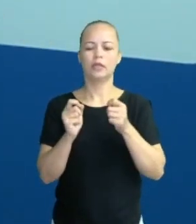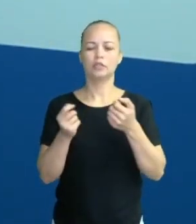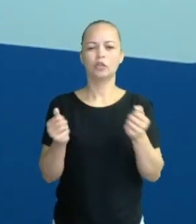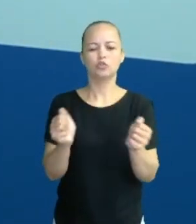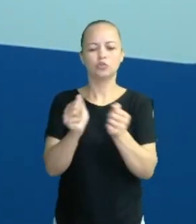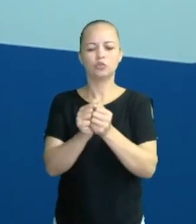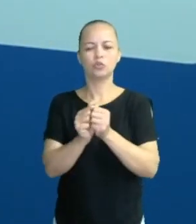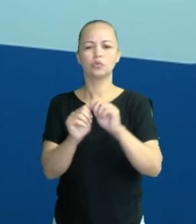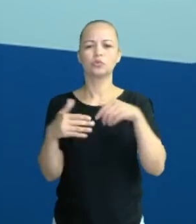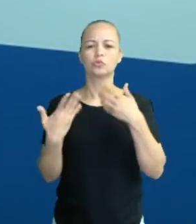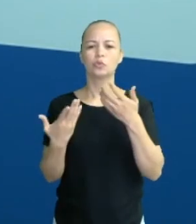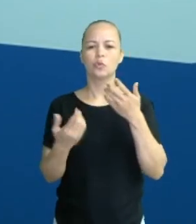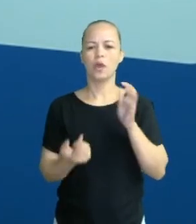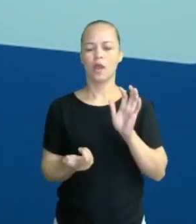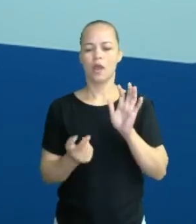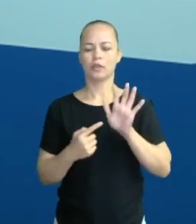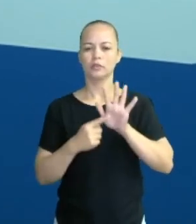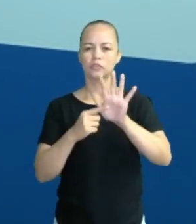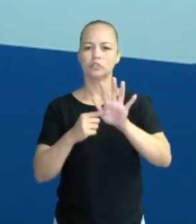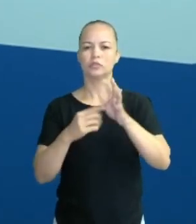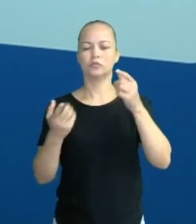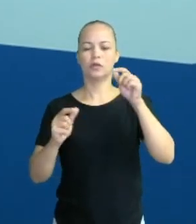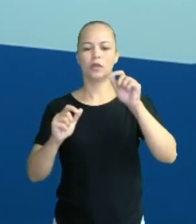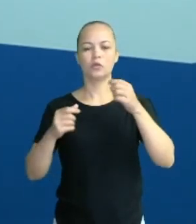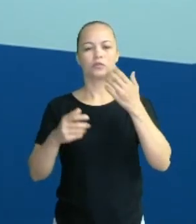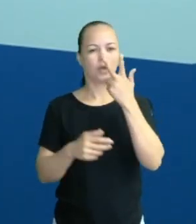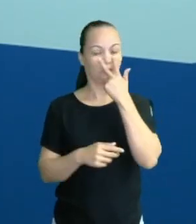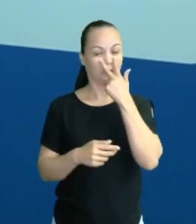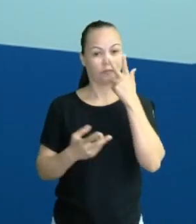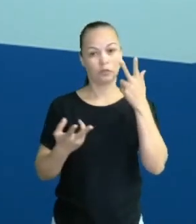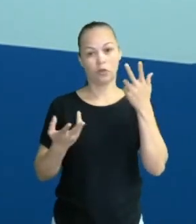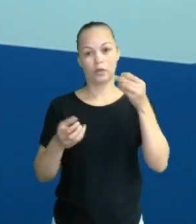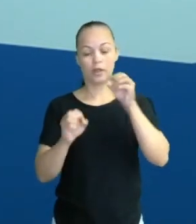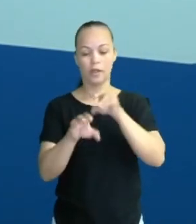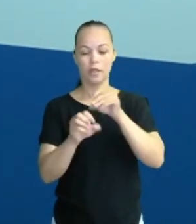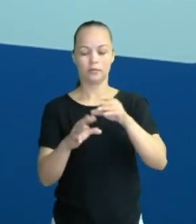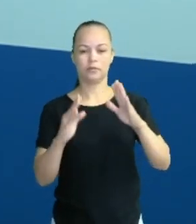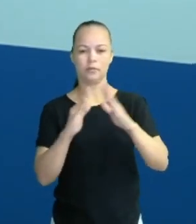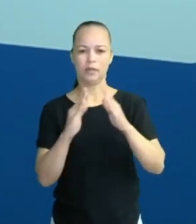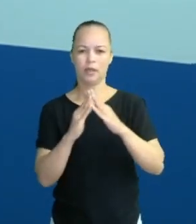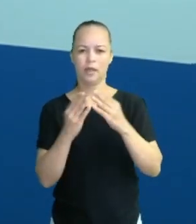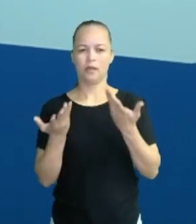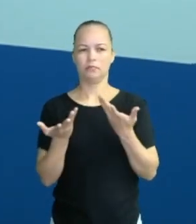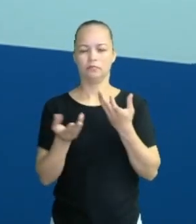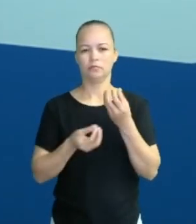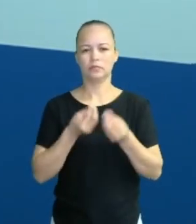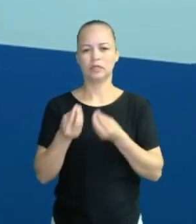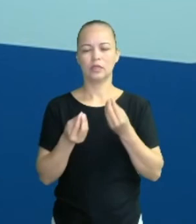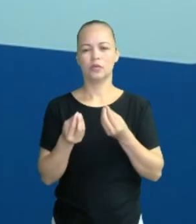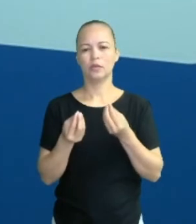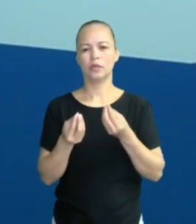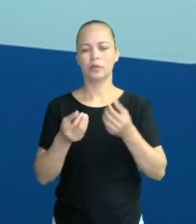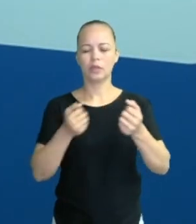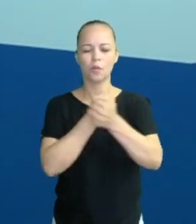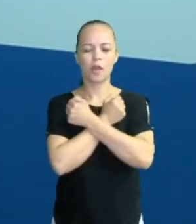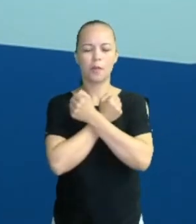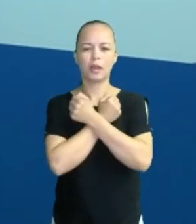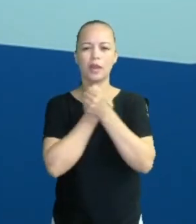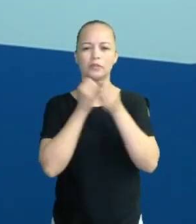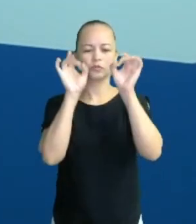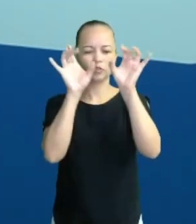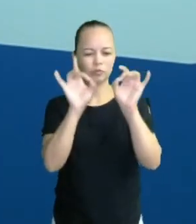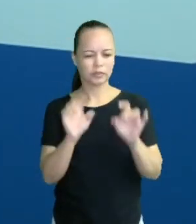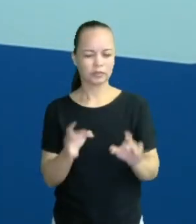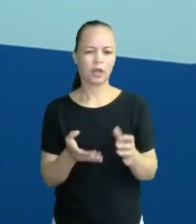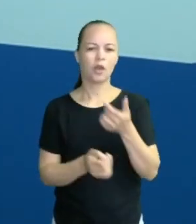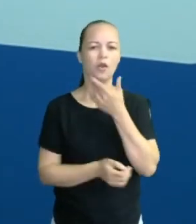aulas aqui do Vitória Ensina em Casa. Então eu queria mandar um abraço para todos, queria mandar um abraço em especial ao